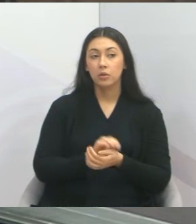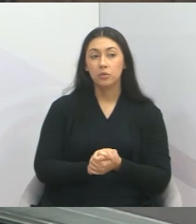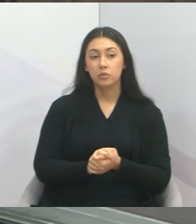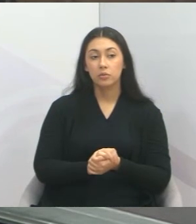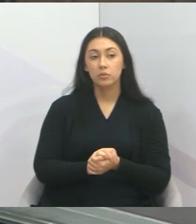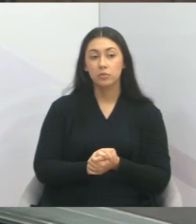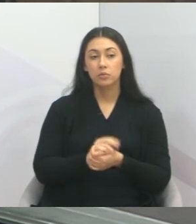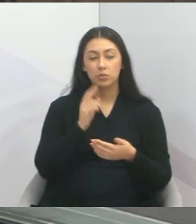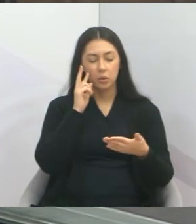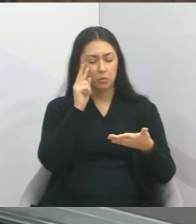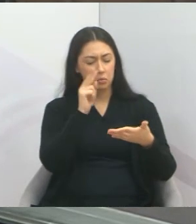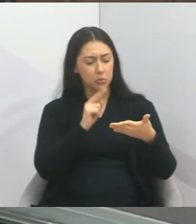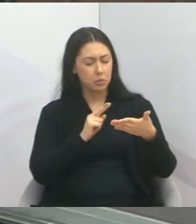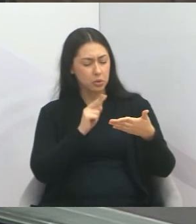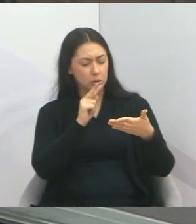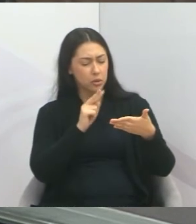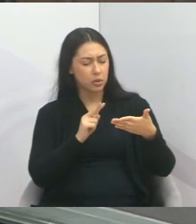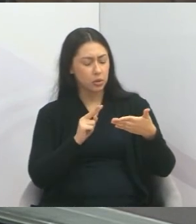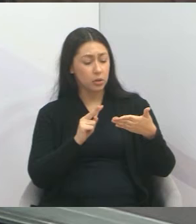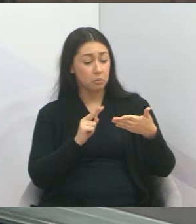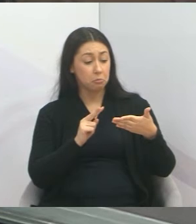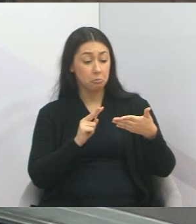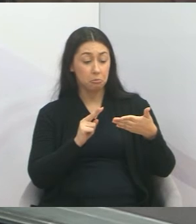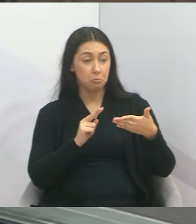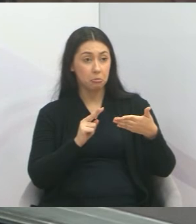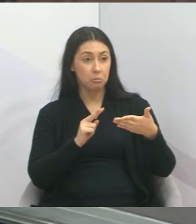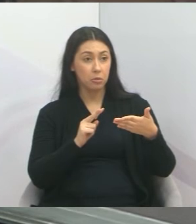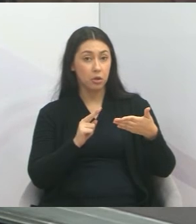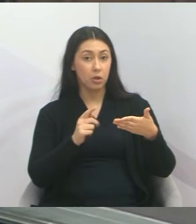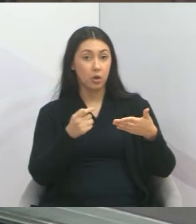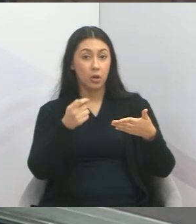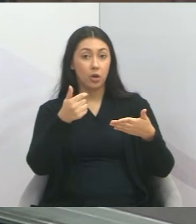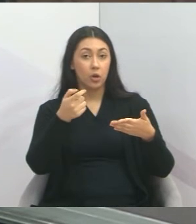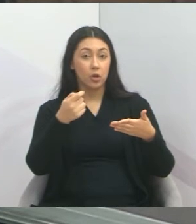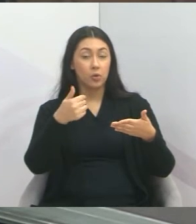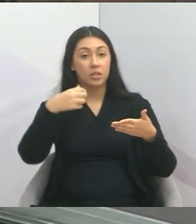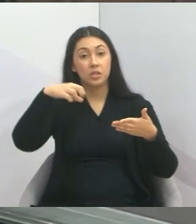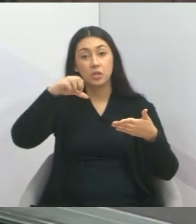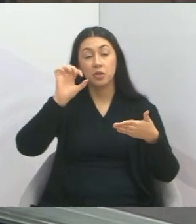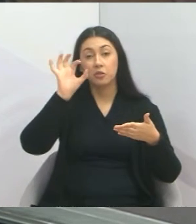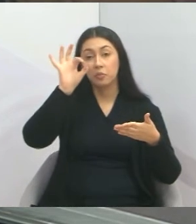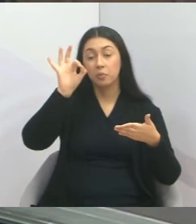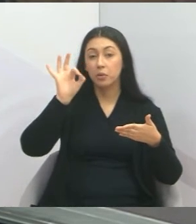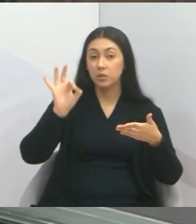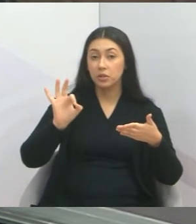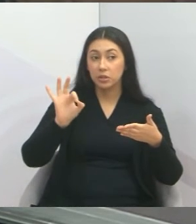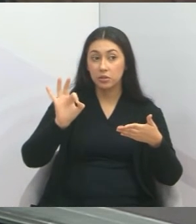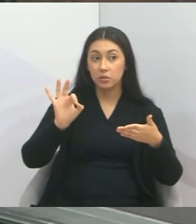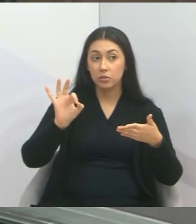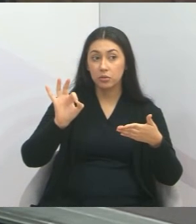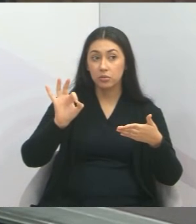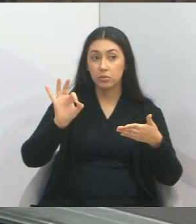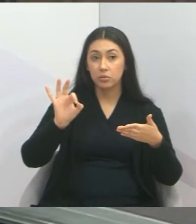8,1 chover aqui 8,53 e por cento dos 293